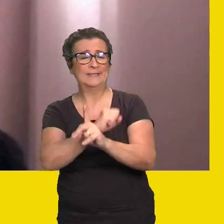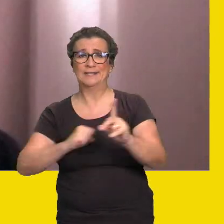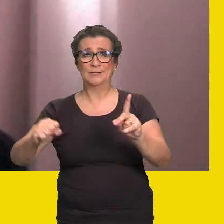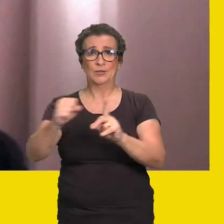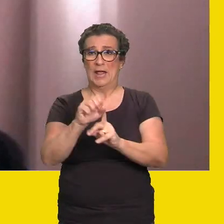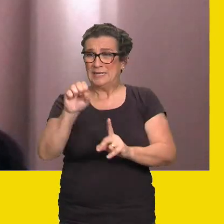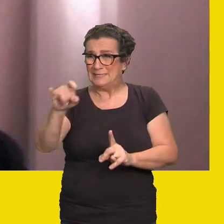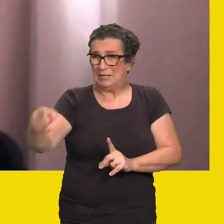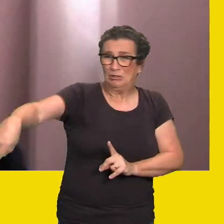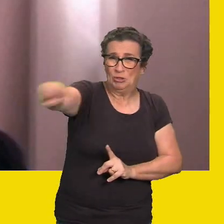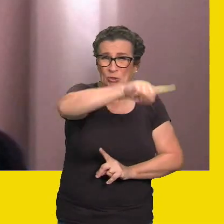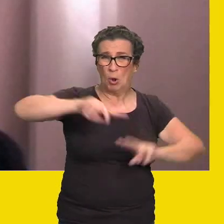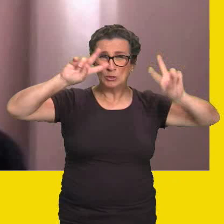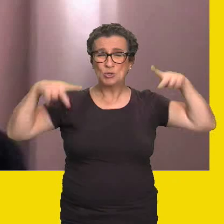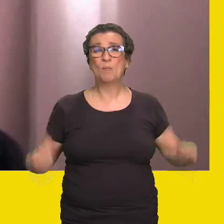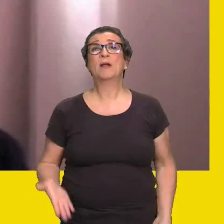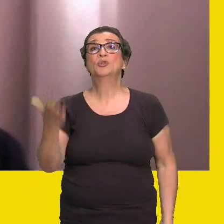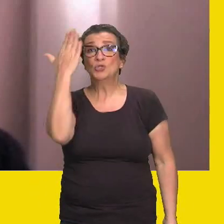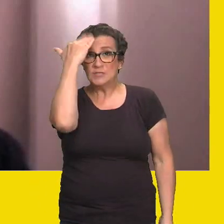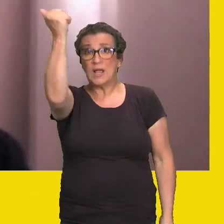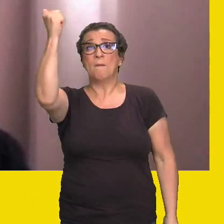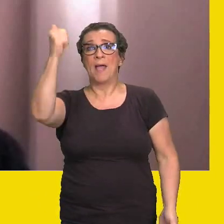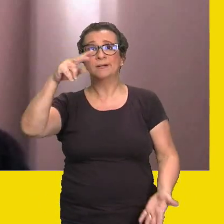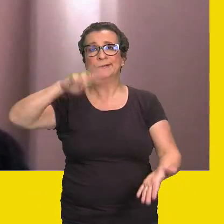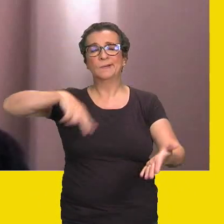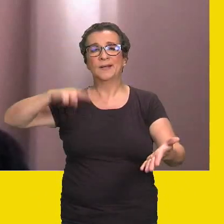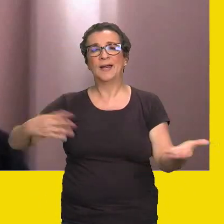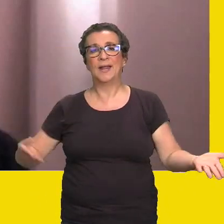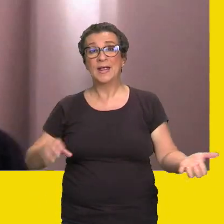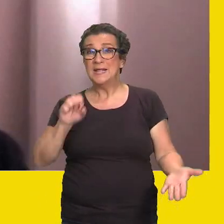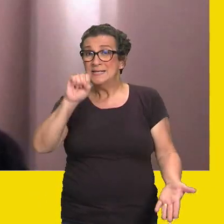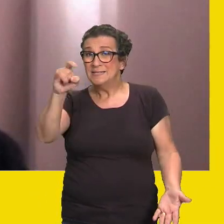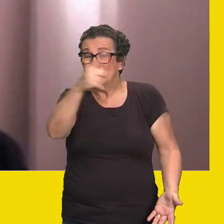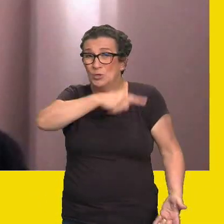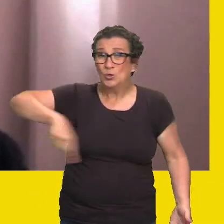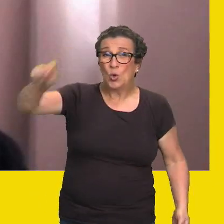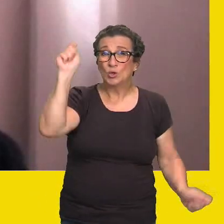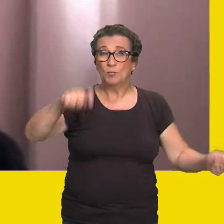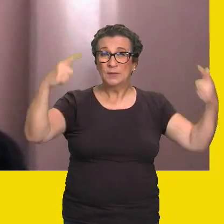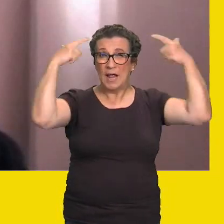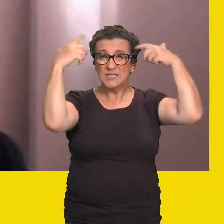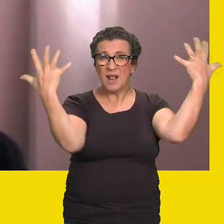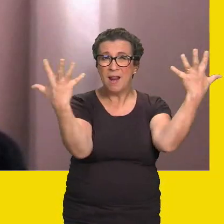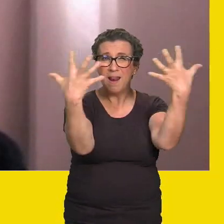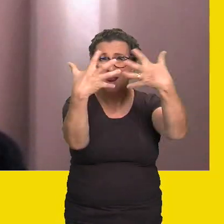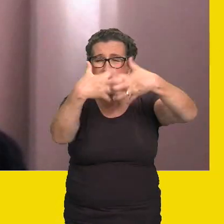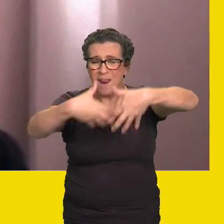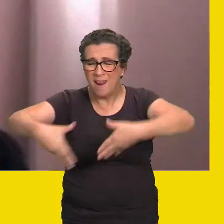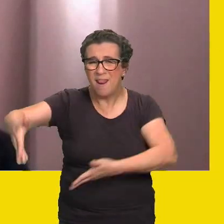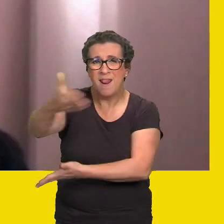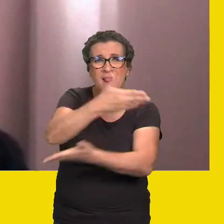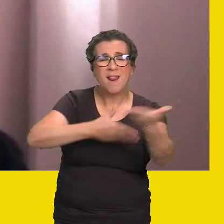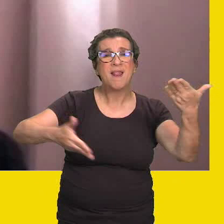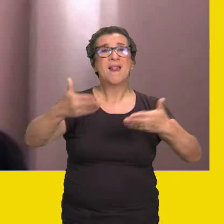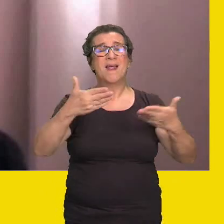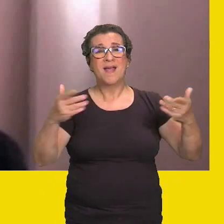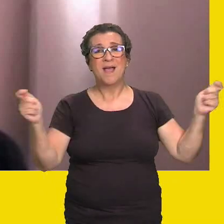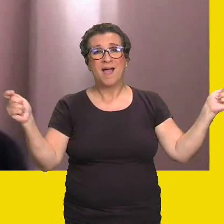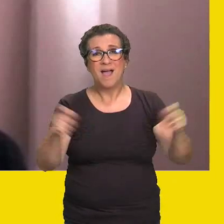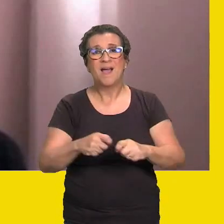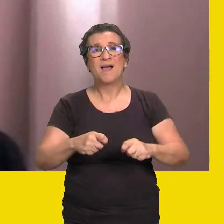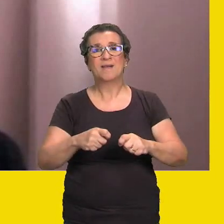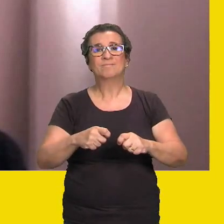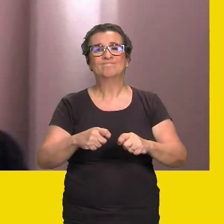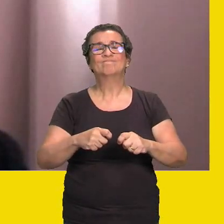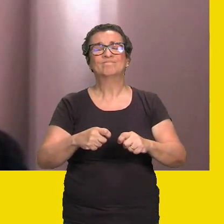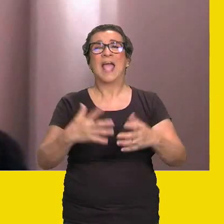seres humanos soubessem o que desejam, se todos se pudessem articular bem suas demandas, afincar sua posição